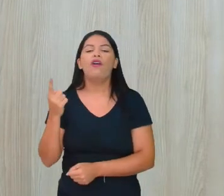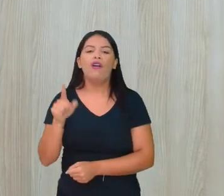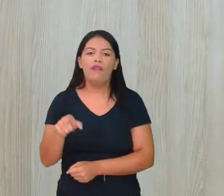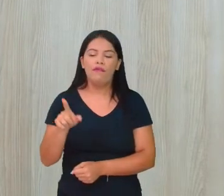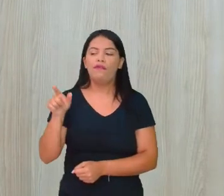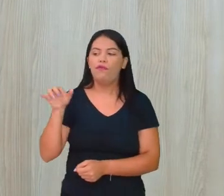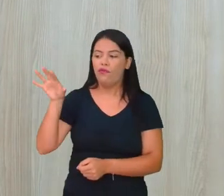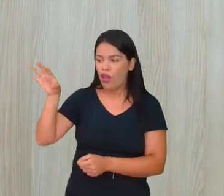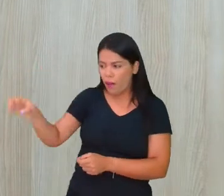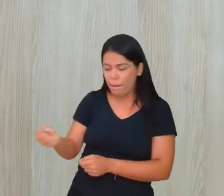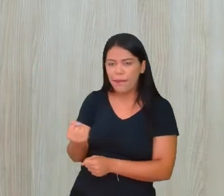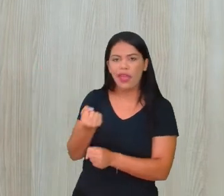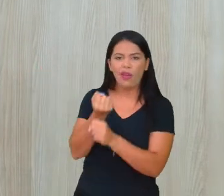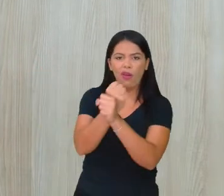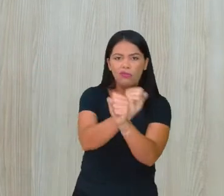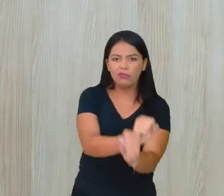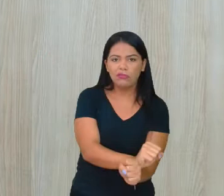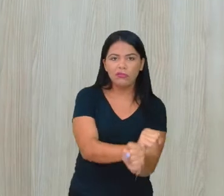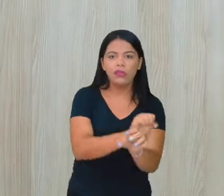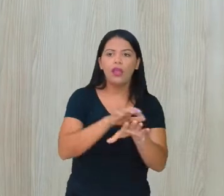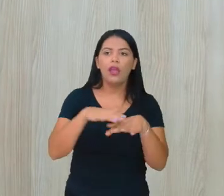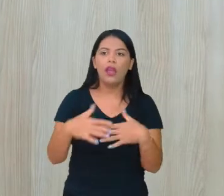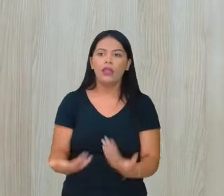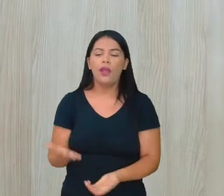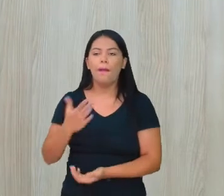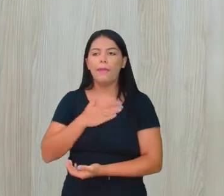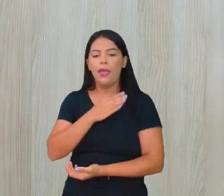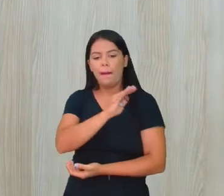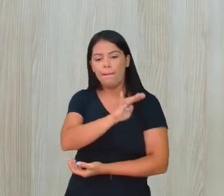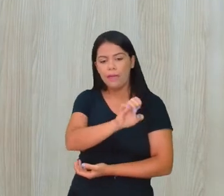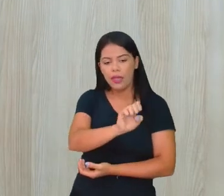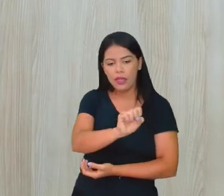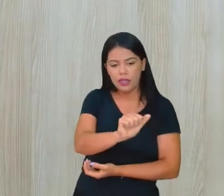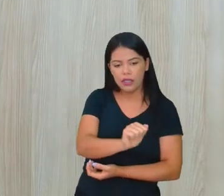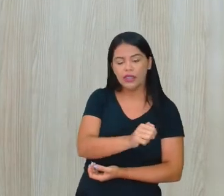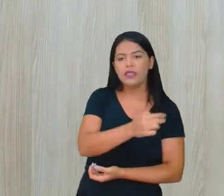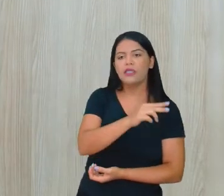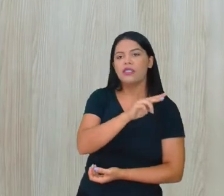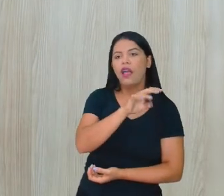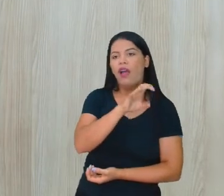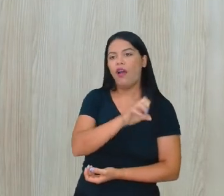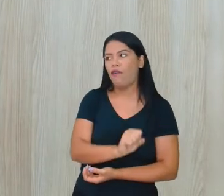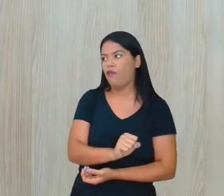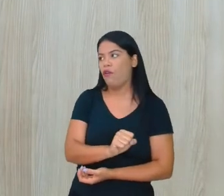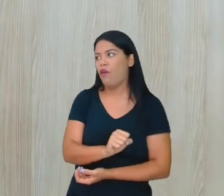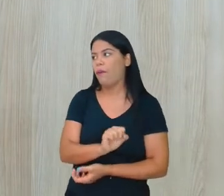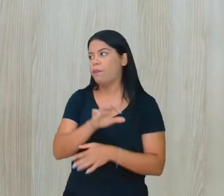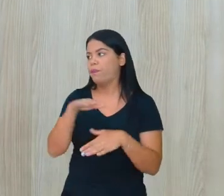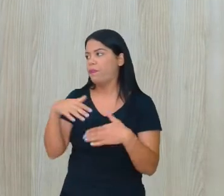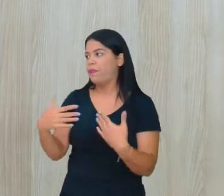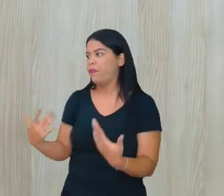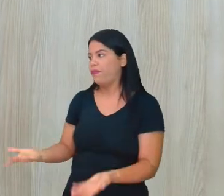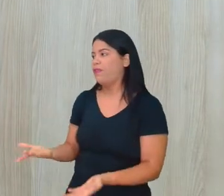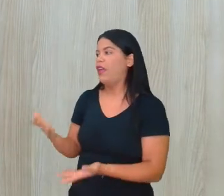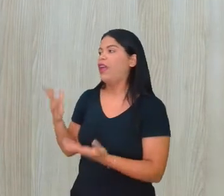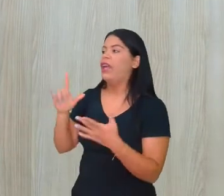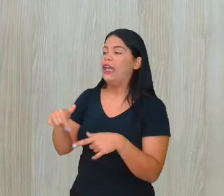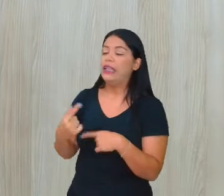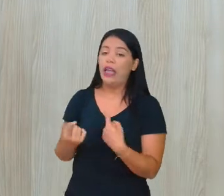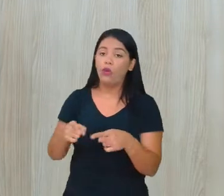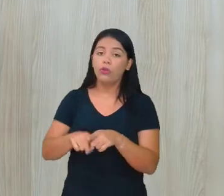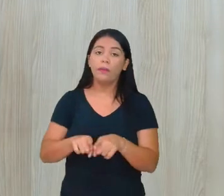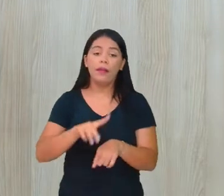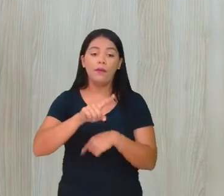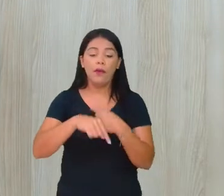obediência aos brancos donos. Então aqui a gente já tem um corpo escravizado que já gerou um outro corpo, né, escravizado. E